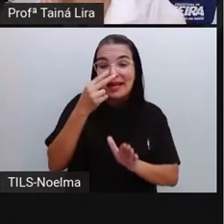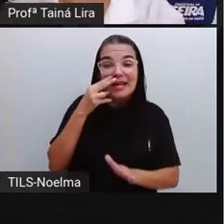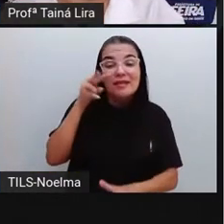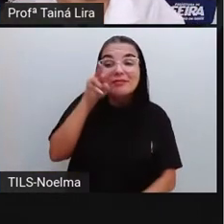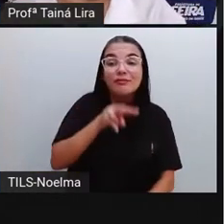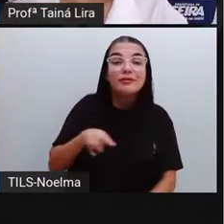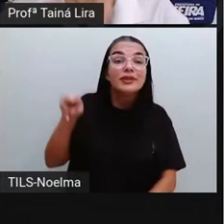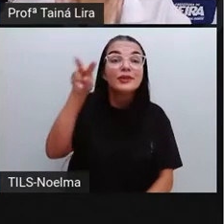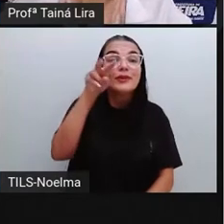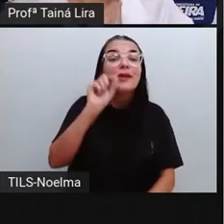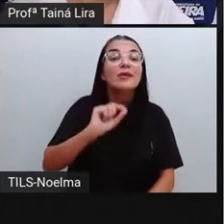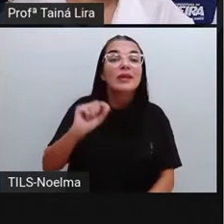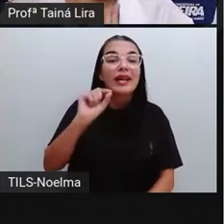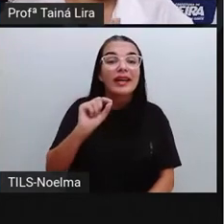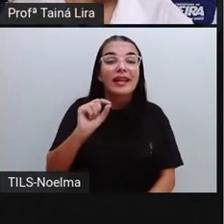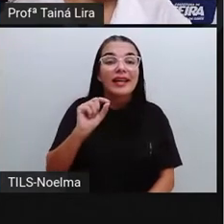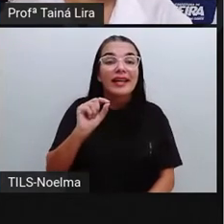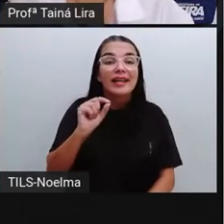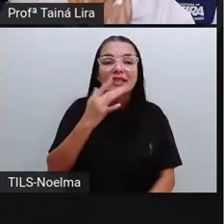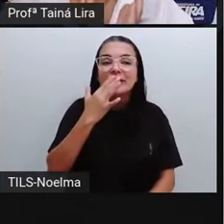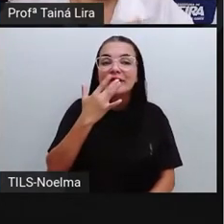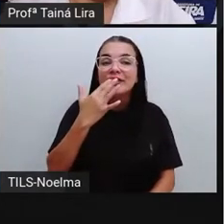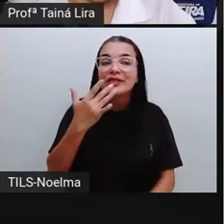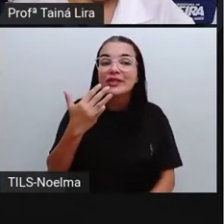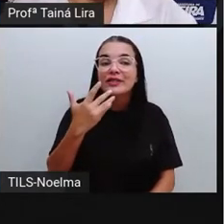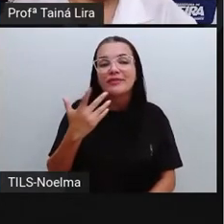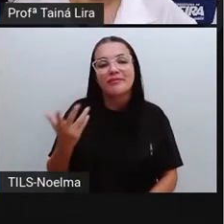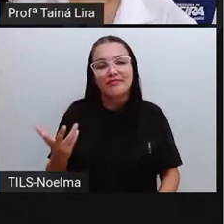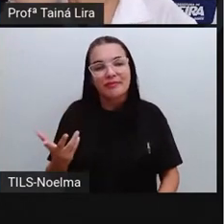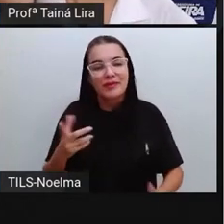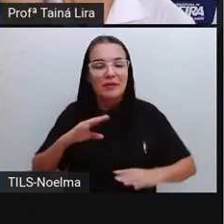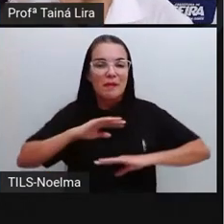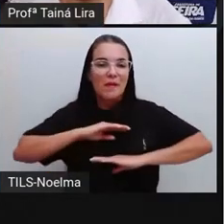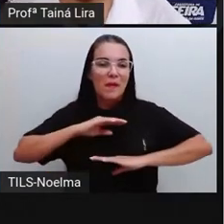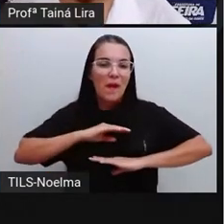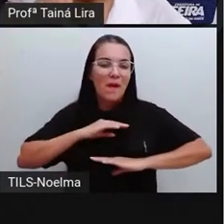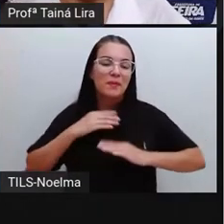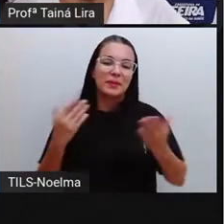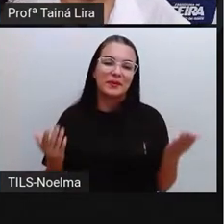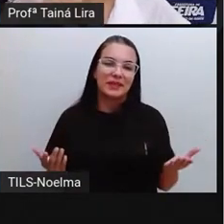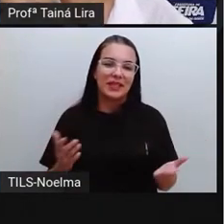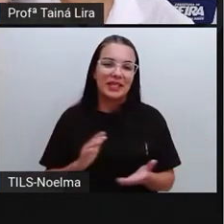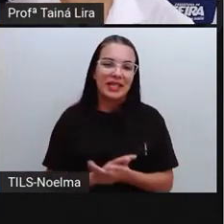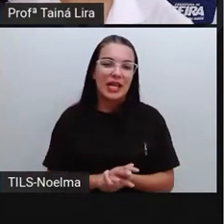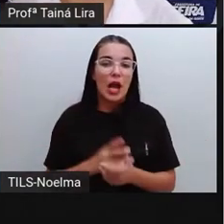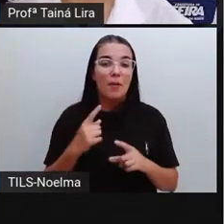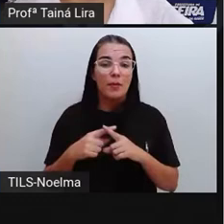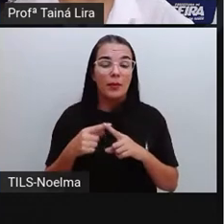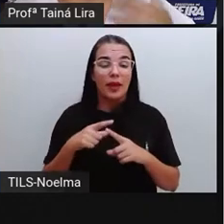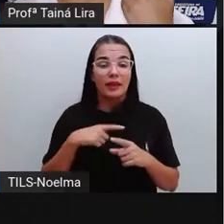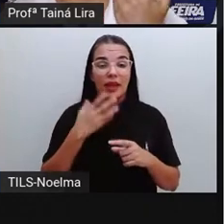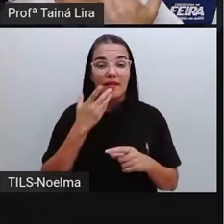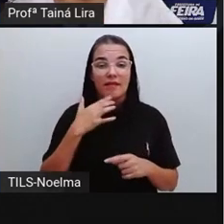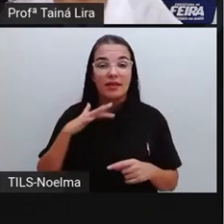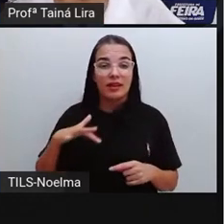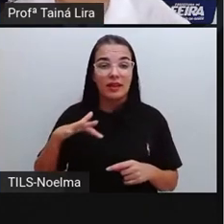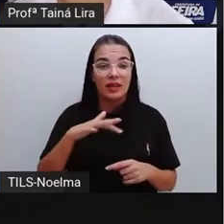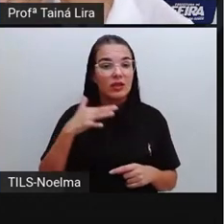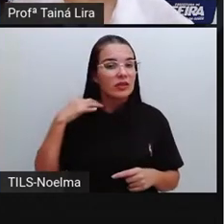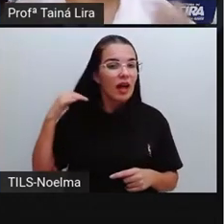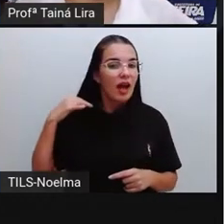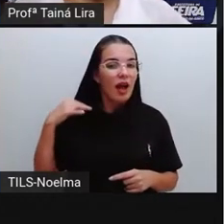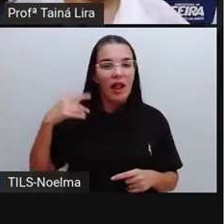a gente vê logo as diferenças físicas, tá? Porque nós temos aqui crianças